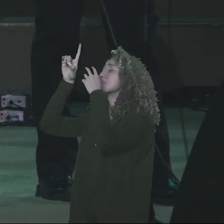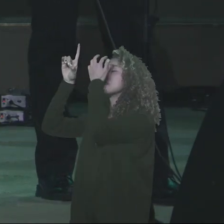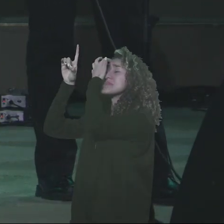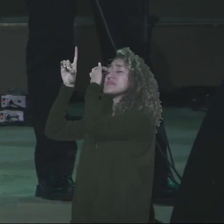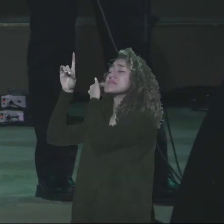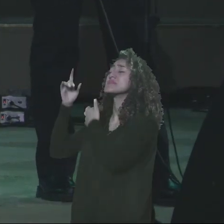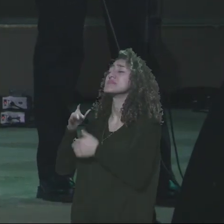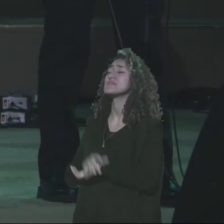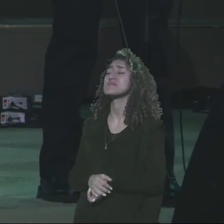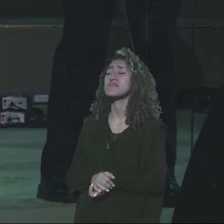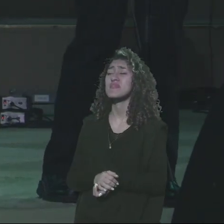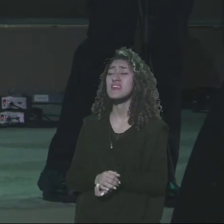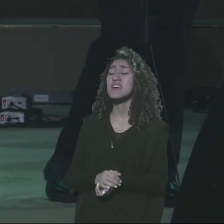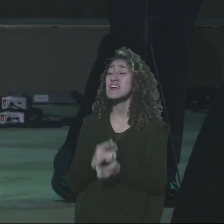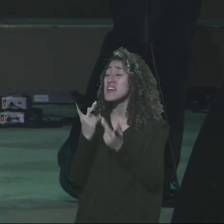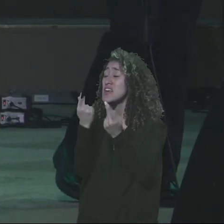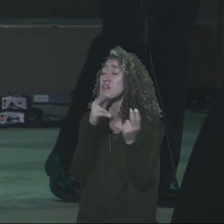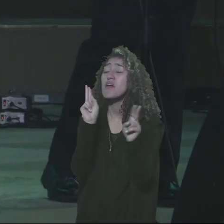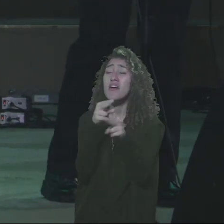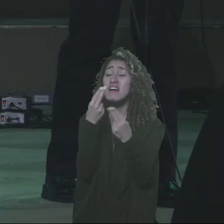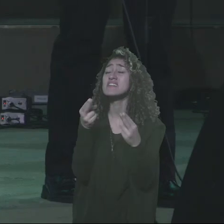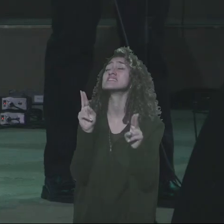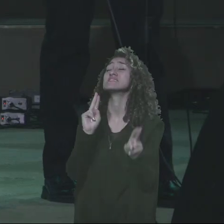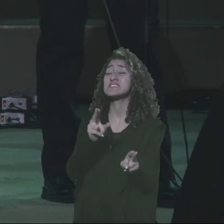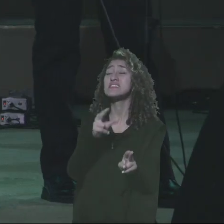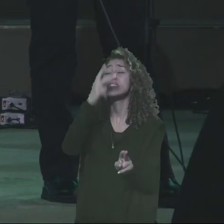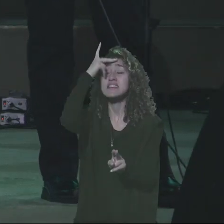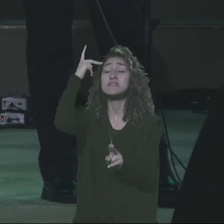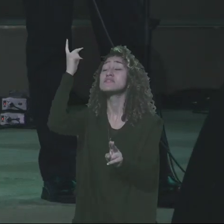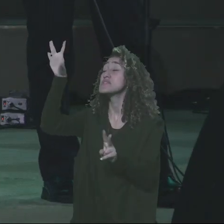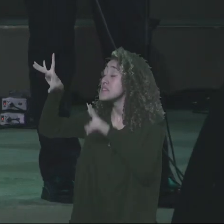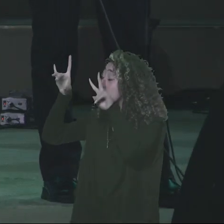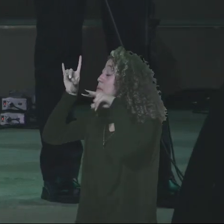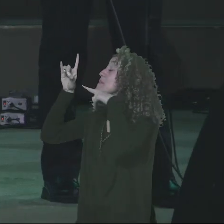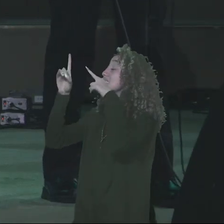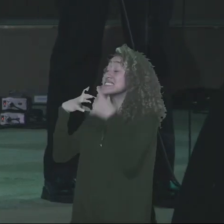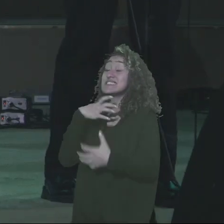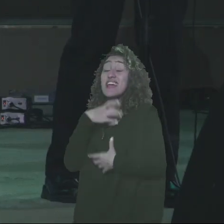Assim como nós cantamos, aqueles que olham para o Senhor estão felizes.